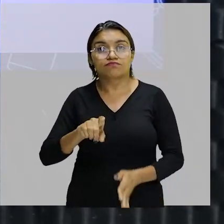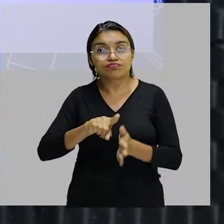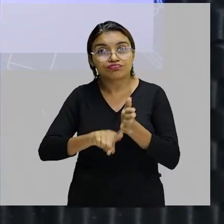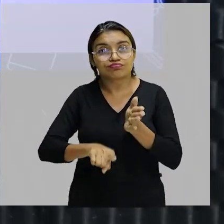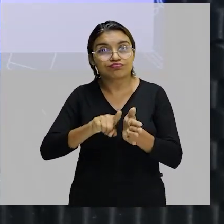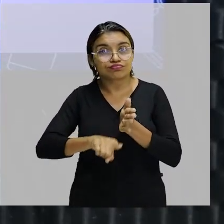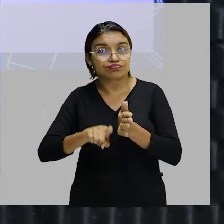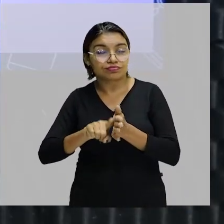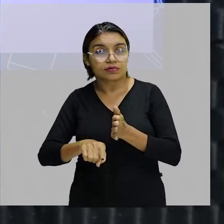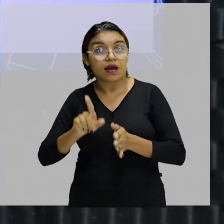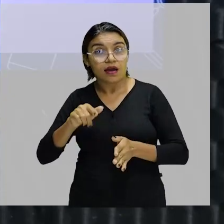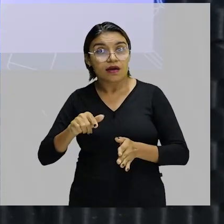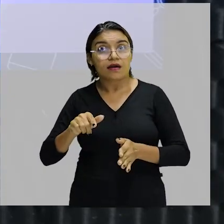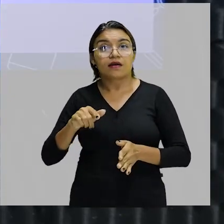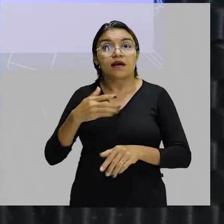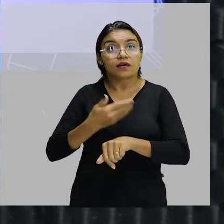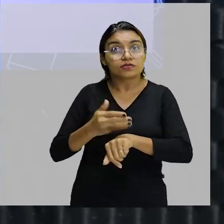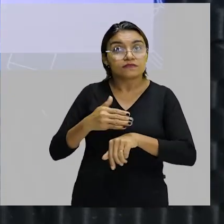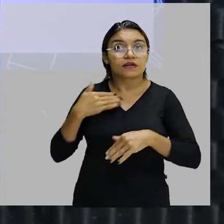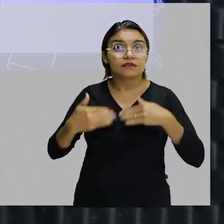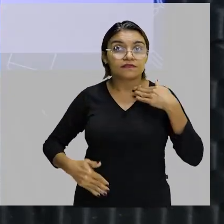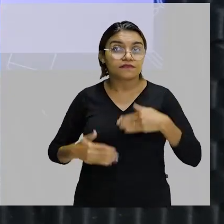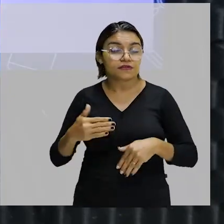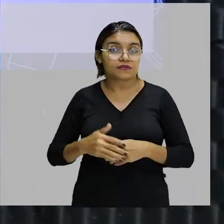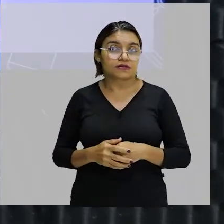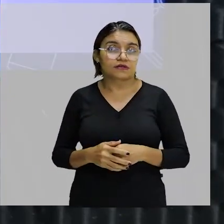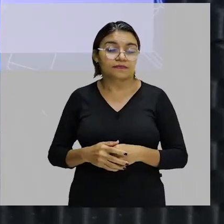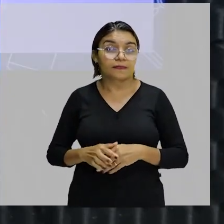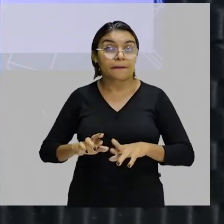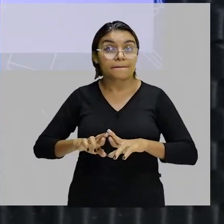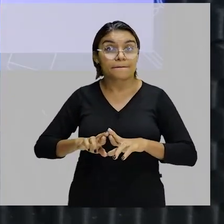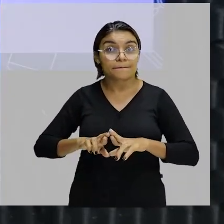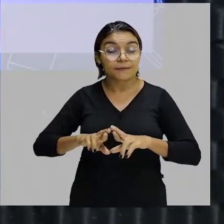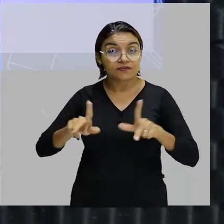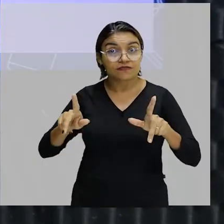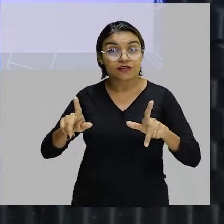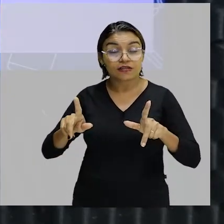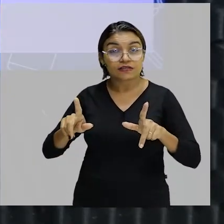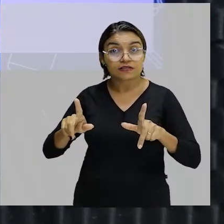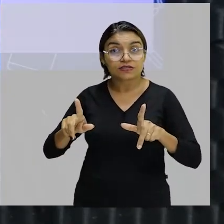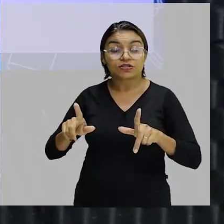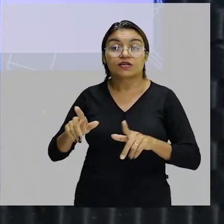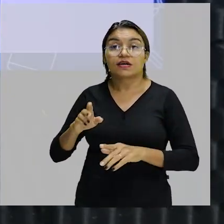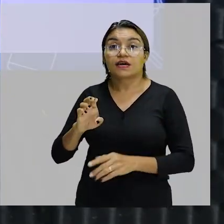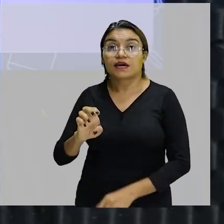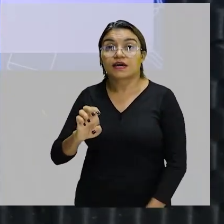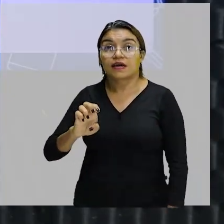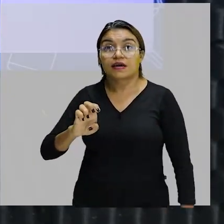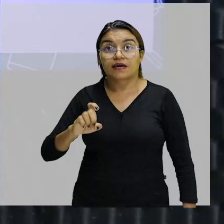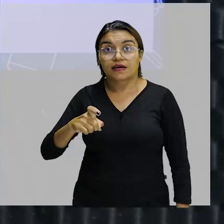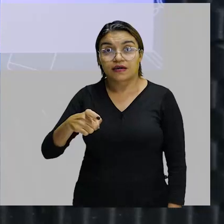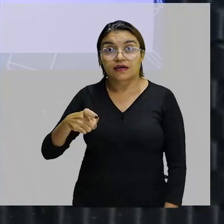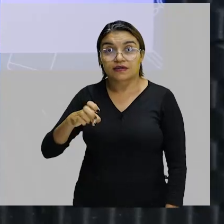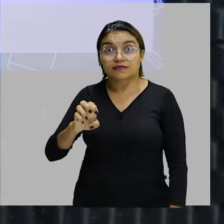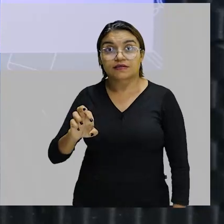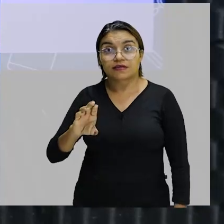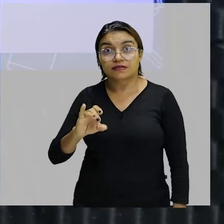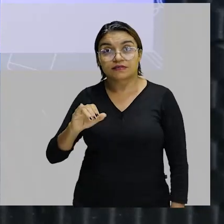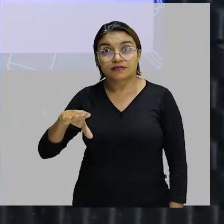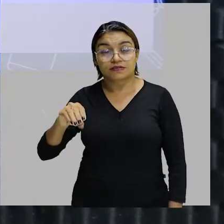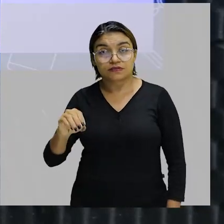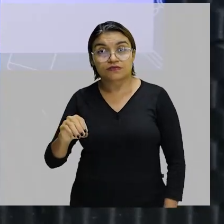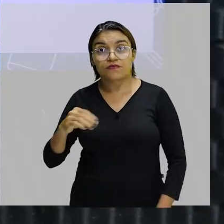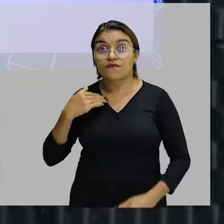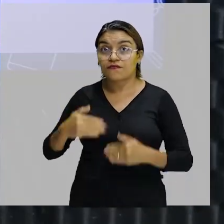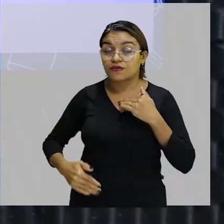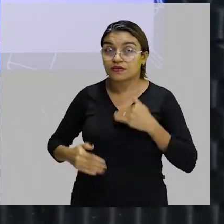É. Não é? Diferencia-se de exercício físico quando? Exercício físico já é